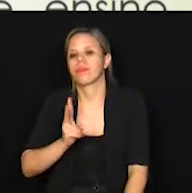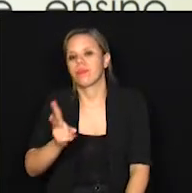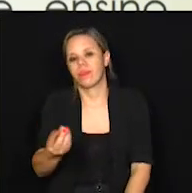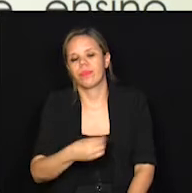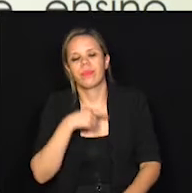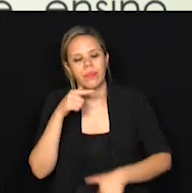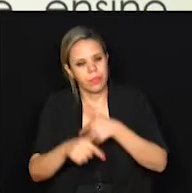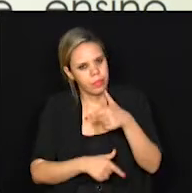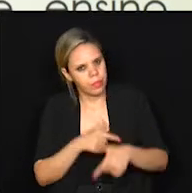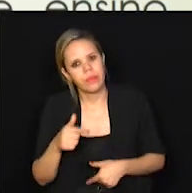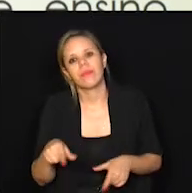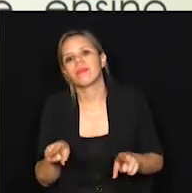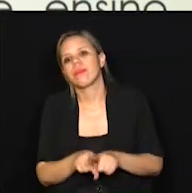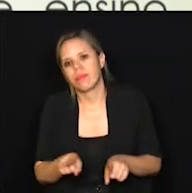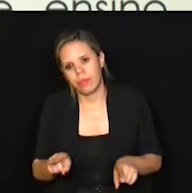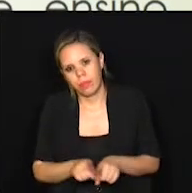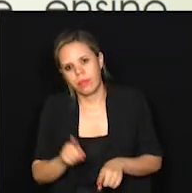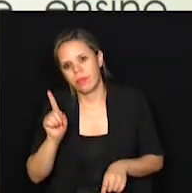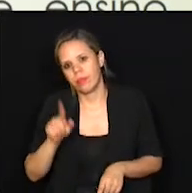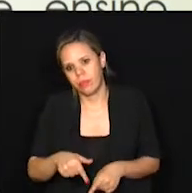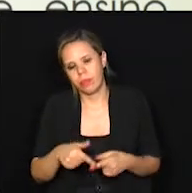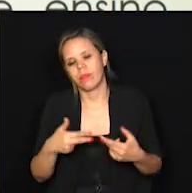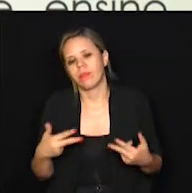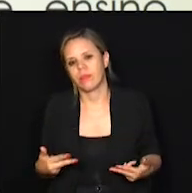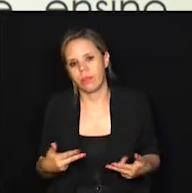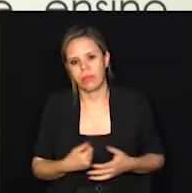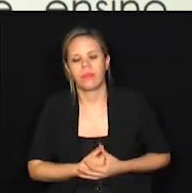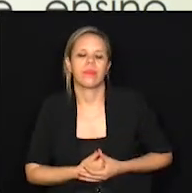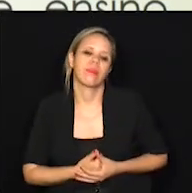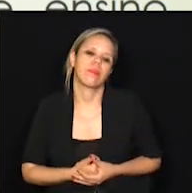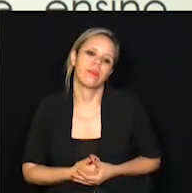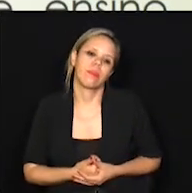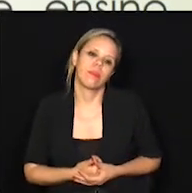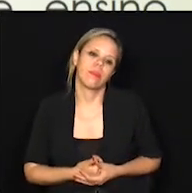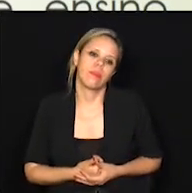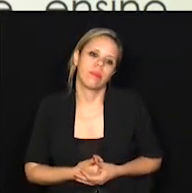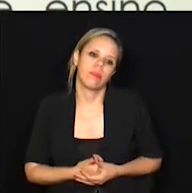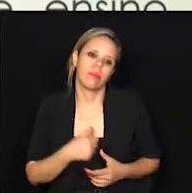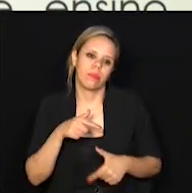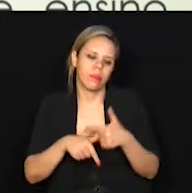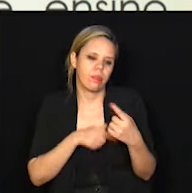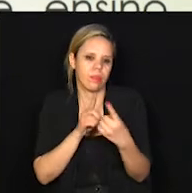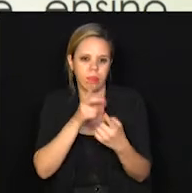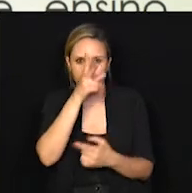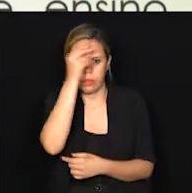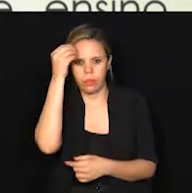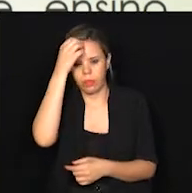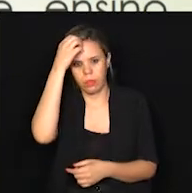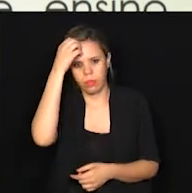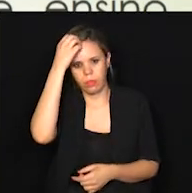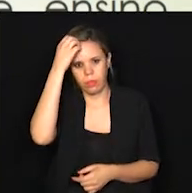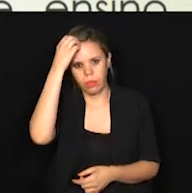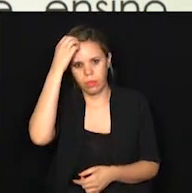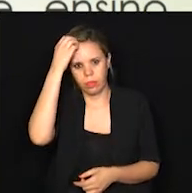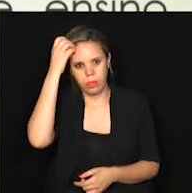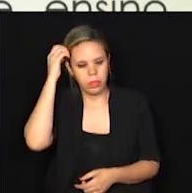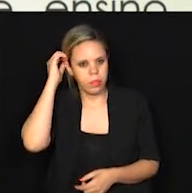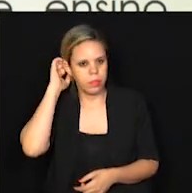respaldo técnico para ela. Então, aqui é uma pessoa da área da saúde e aqui a gente ouve uma pessoa que é do terceiro setor voltada à